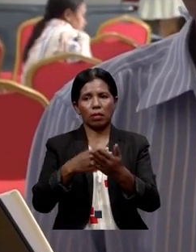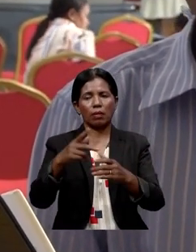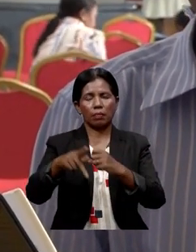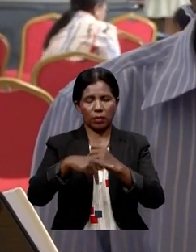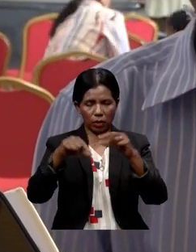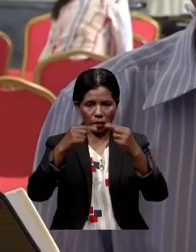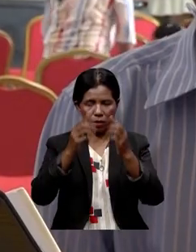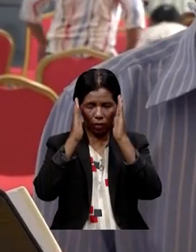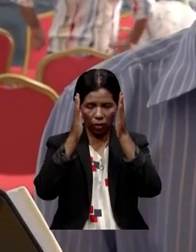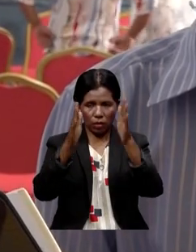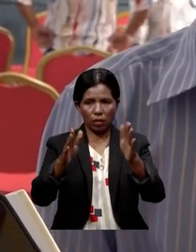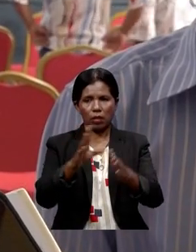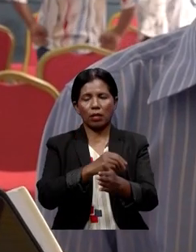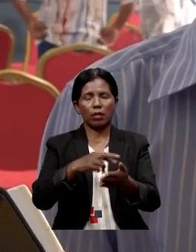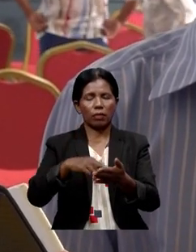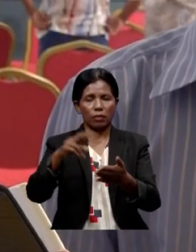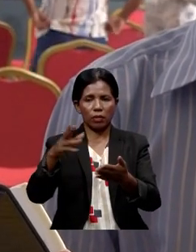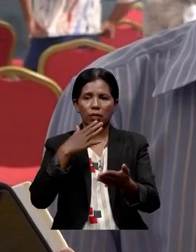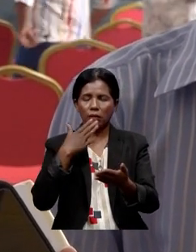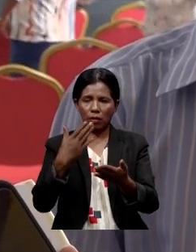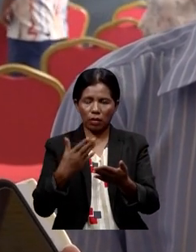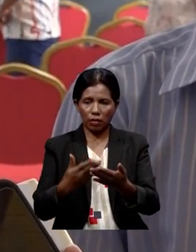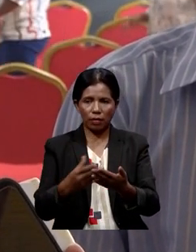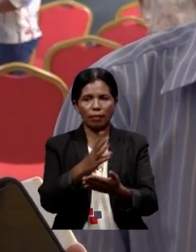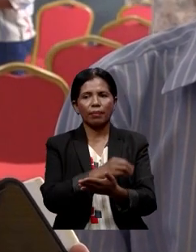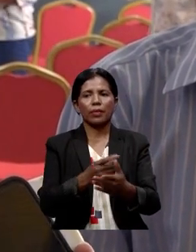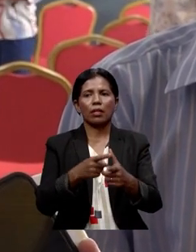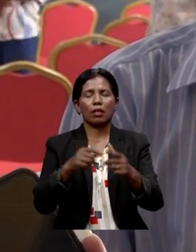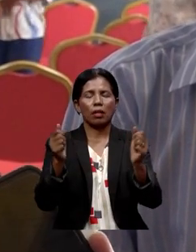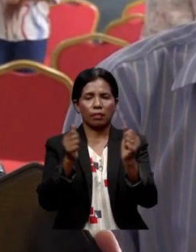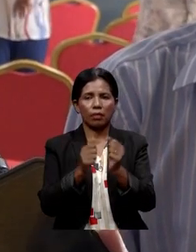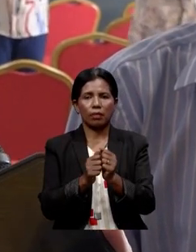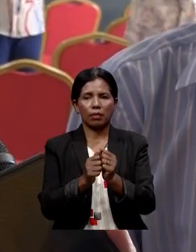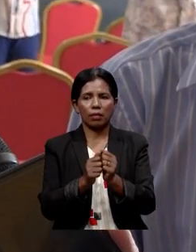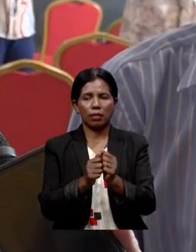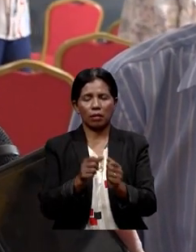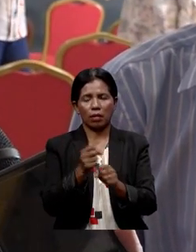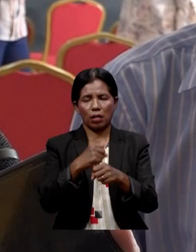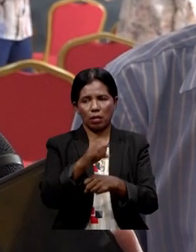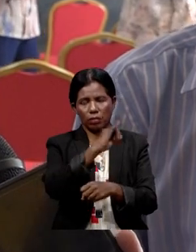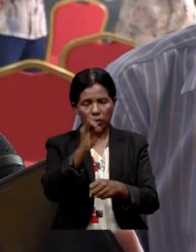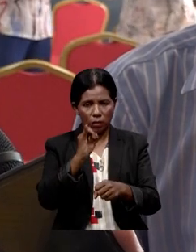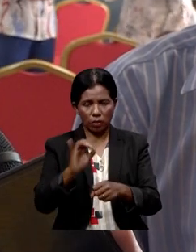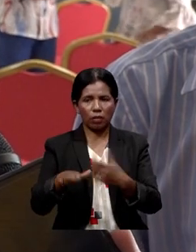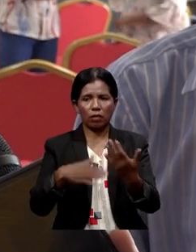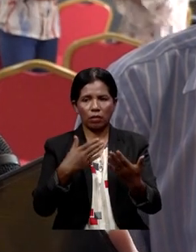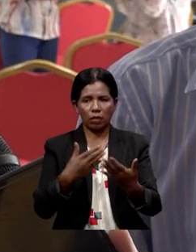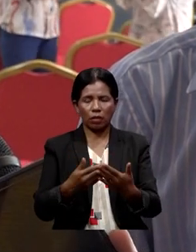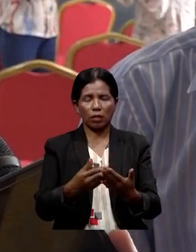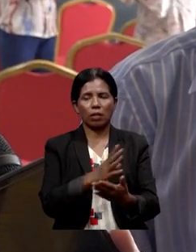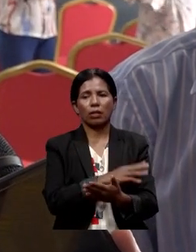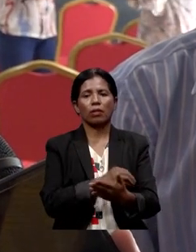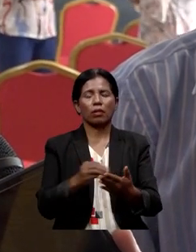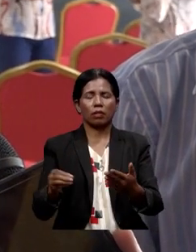grupo, entrevistas qualitativas e de questionários com investigadores e docentes da UNDIL e também